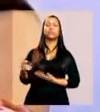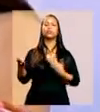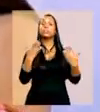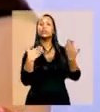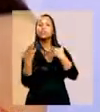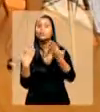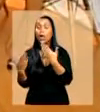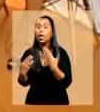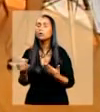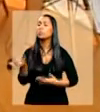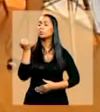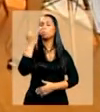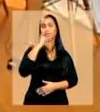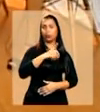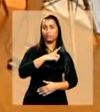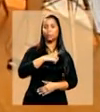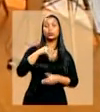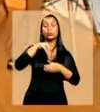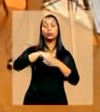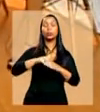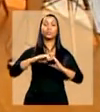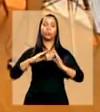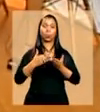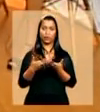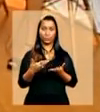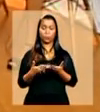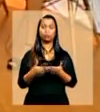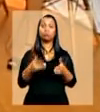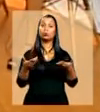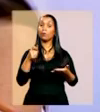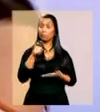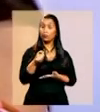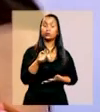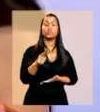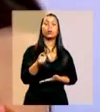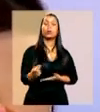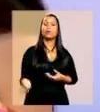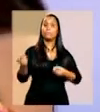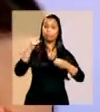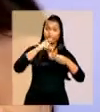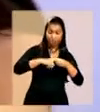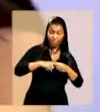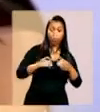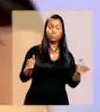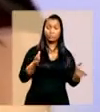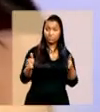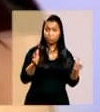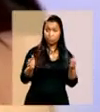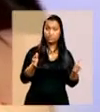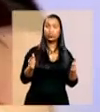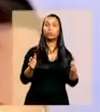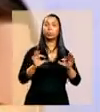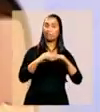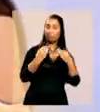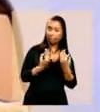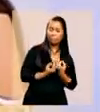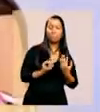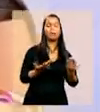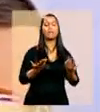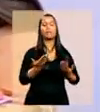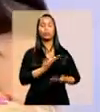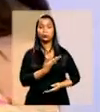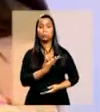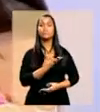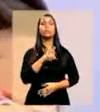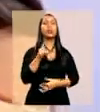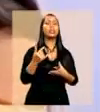esse diálogo é muito importante dentro da educação. Então, quando ele retorna desse período que ele passou, com a família,